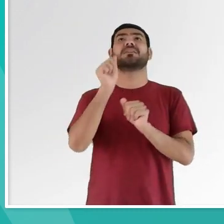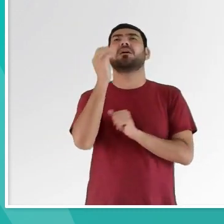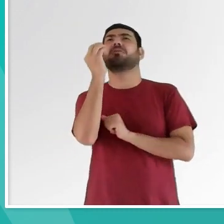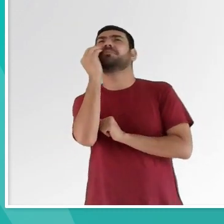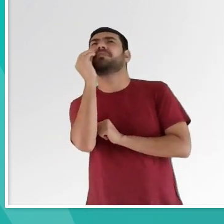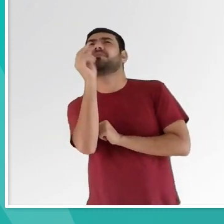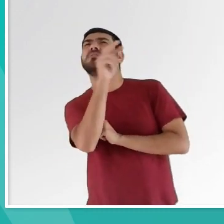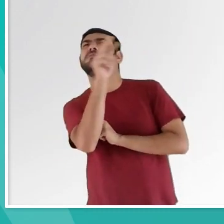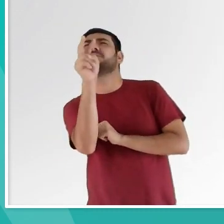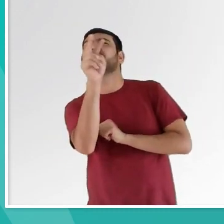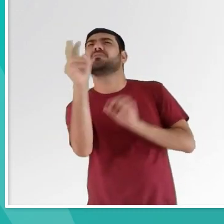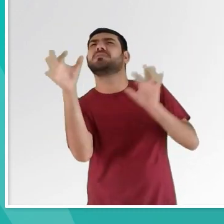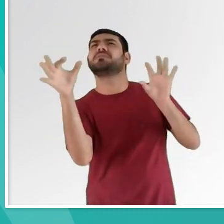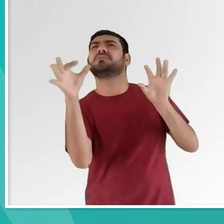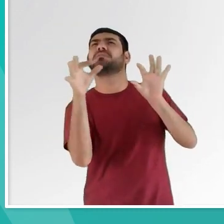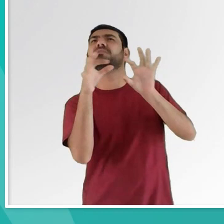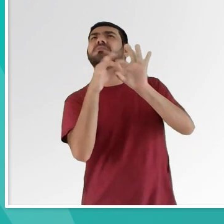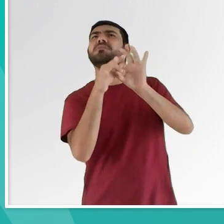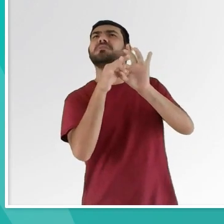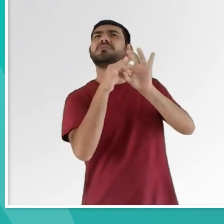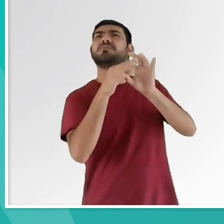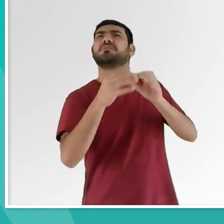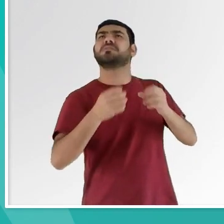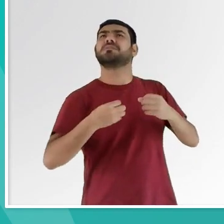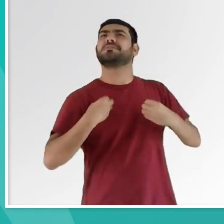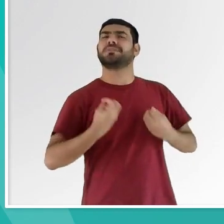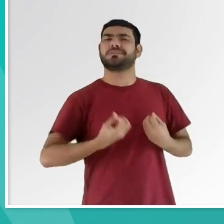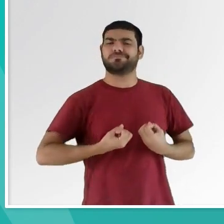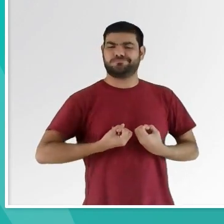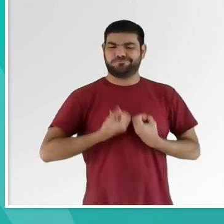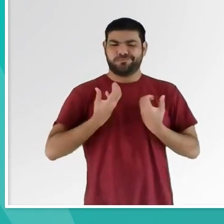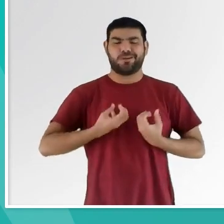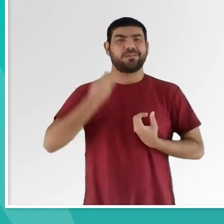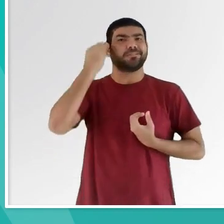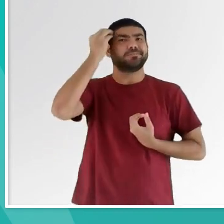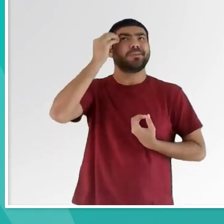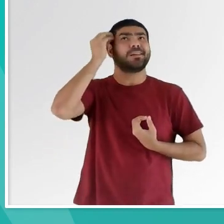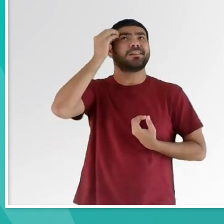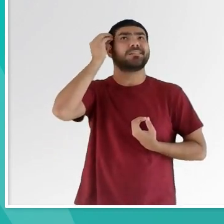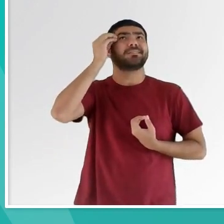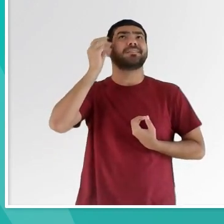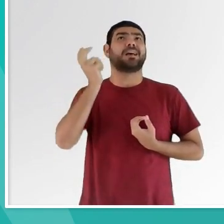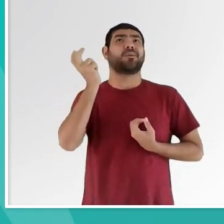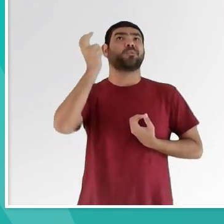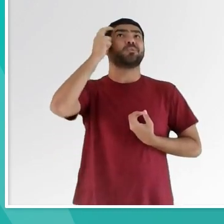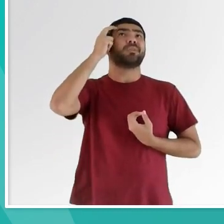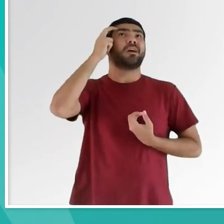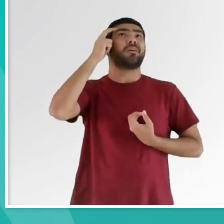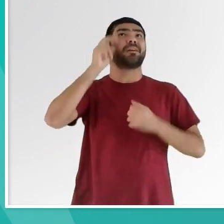entre essas produções e a experiência artística pessoal e cultural do aluno.